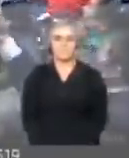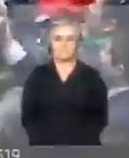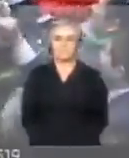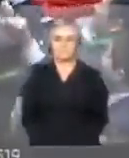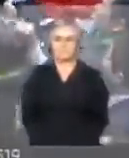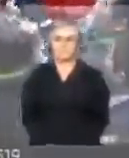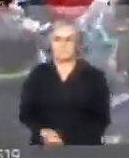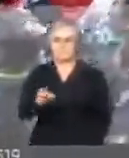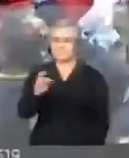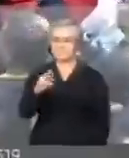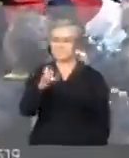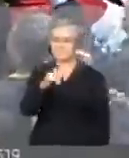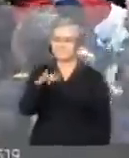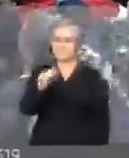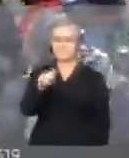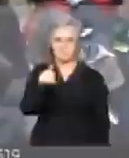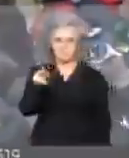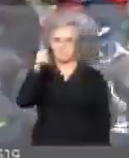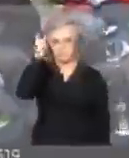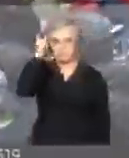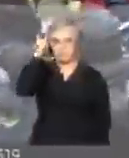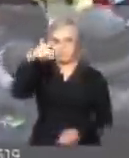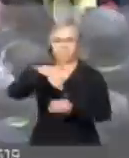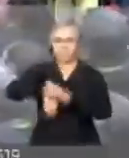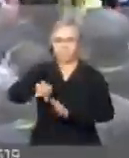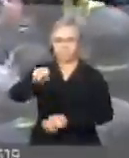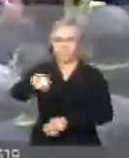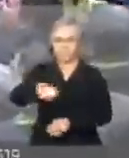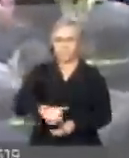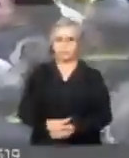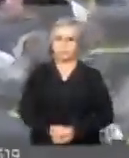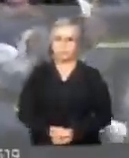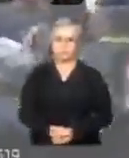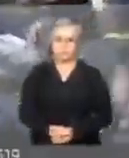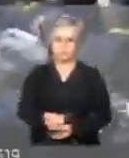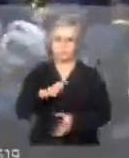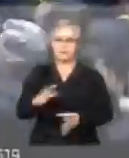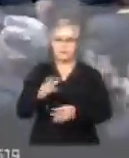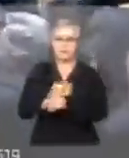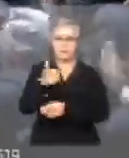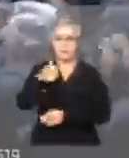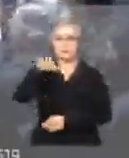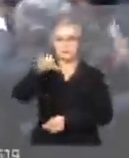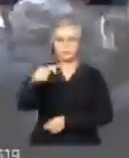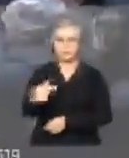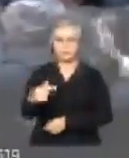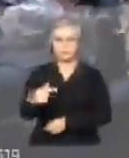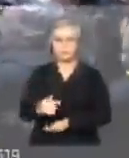Tiririca, PR de São Paulo, votou sim. 197 votos.